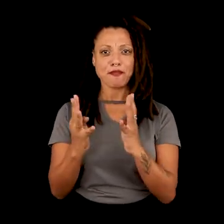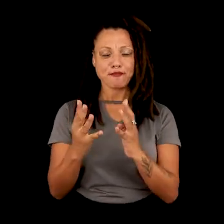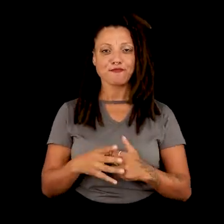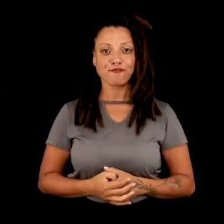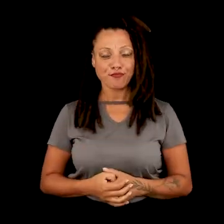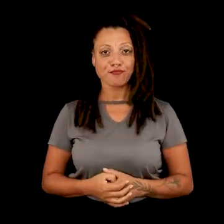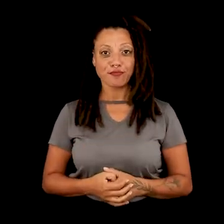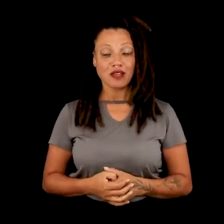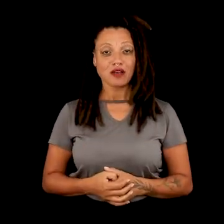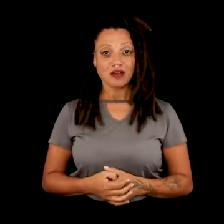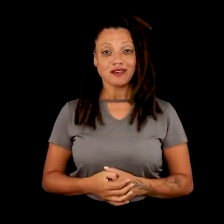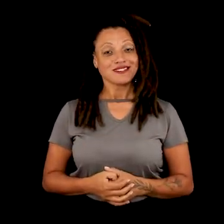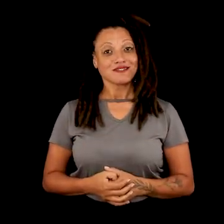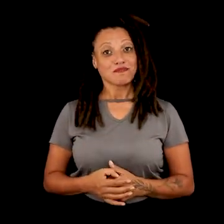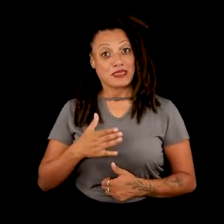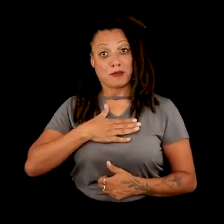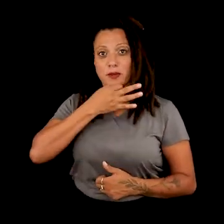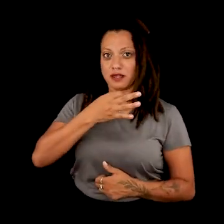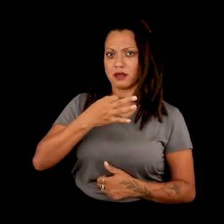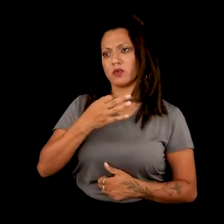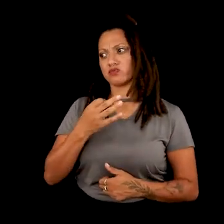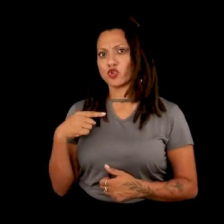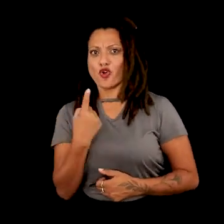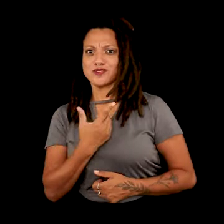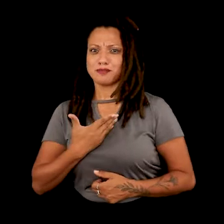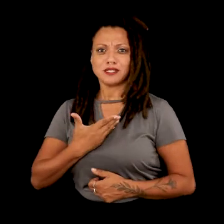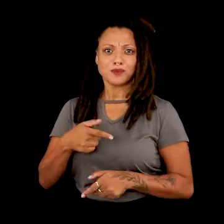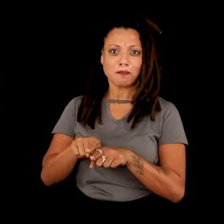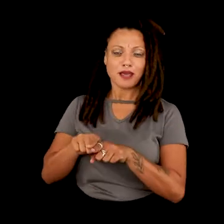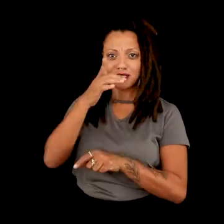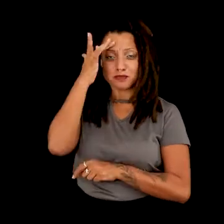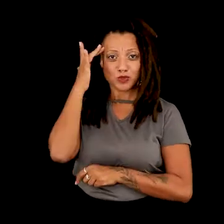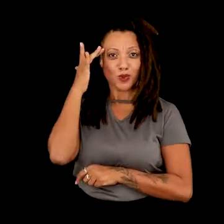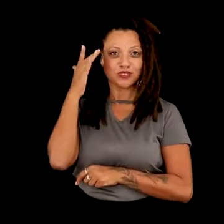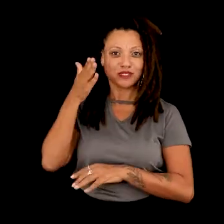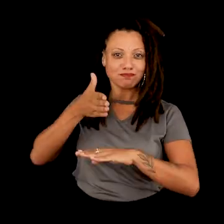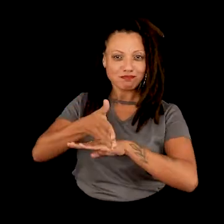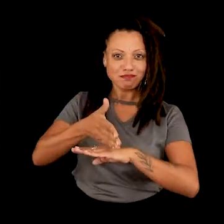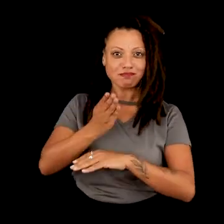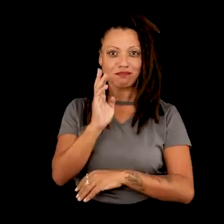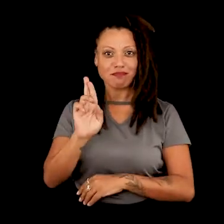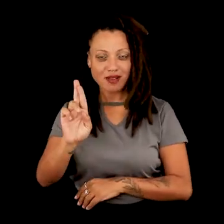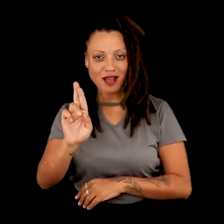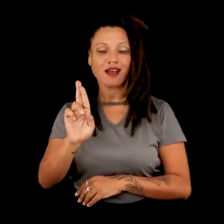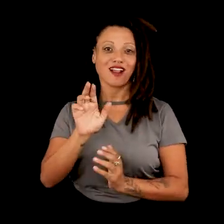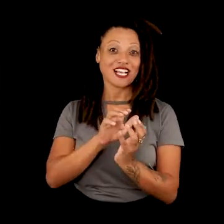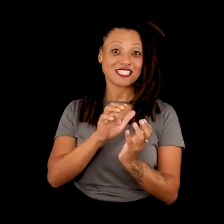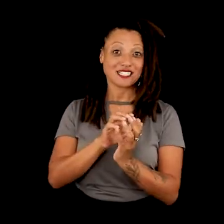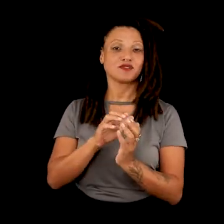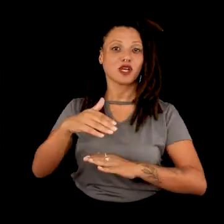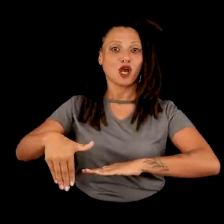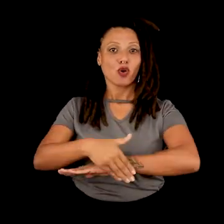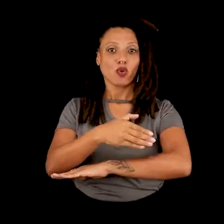gente, era pra mim e pra meus amigos e todo mundo que frequentava o bar e o bairro do Recife, a Rua da